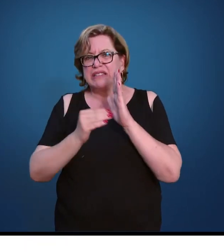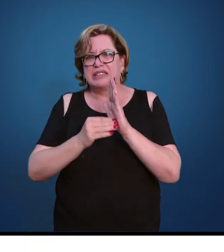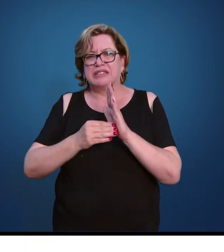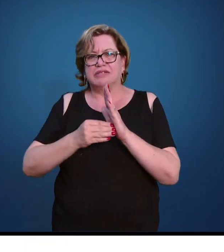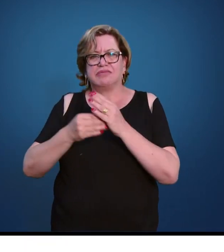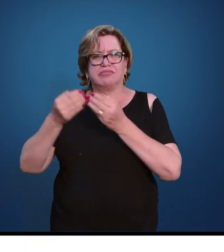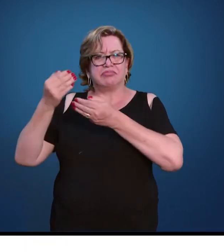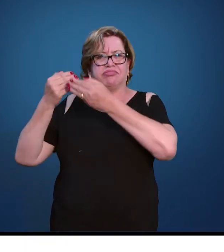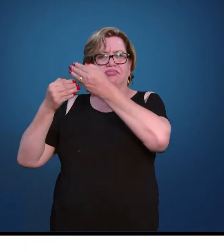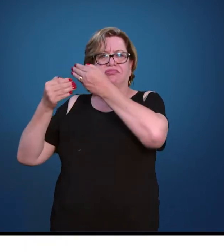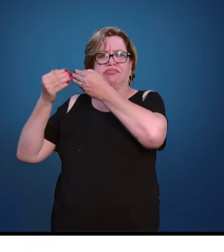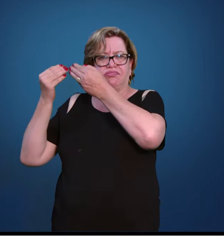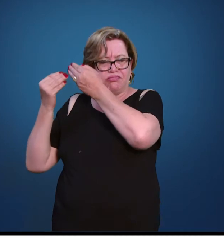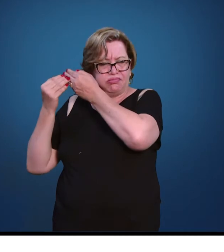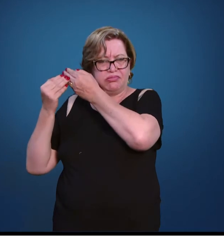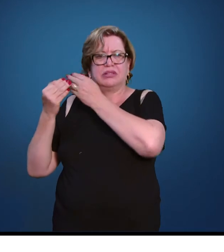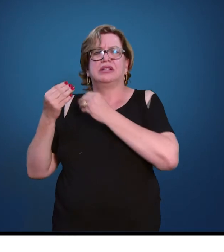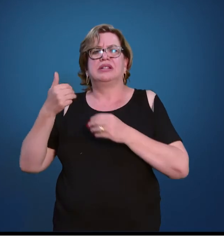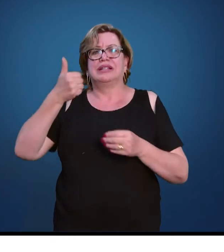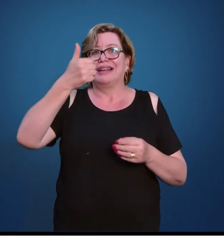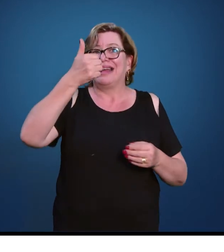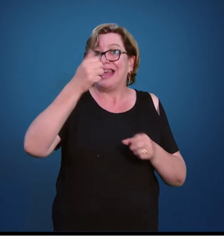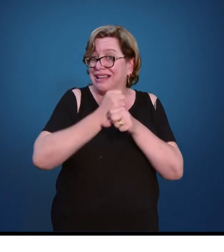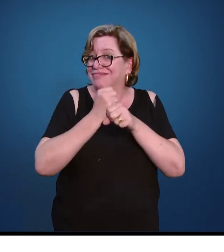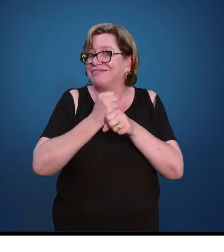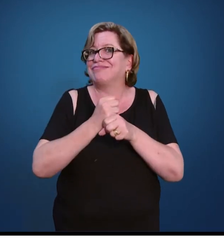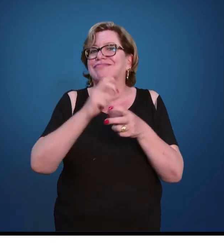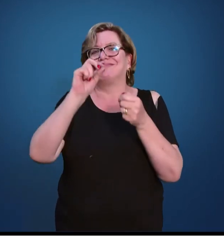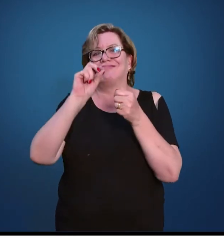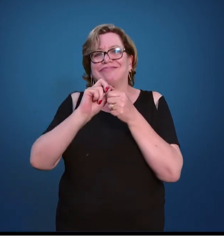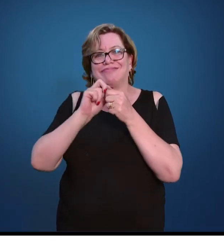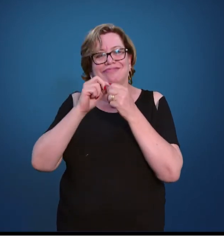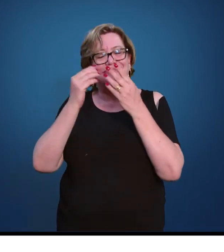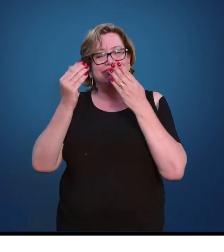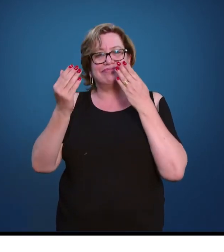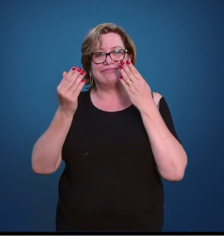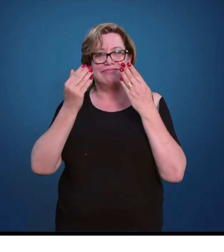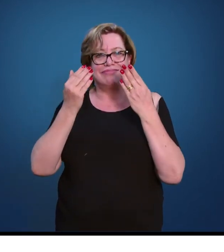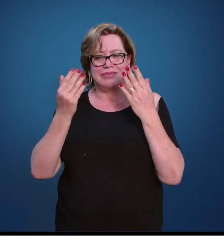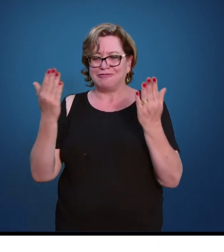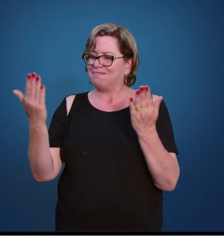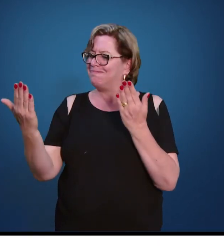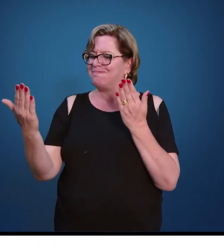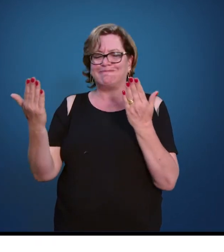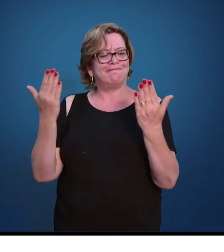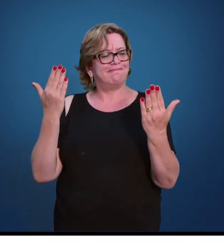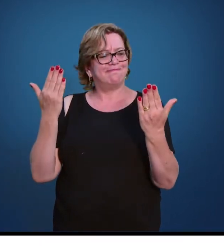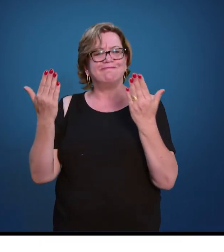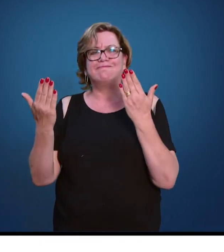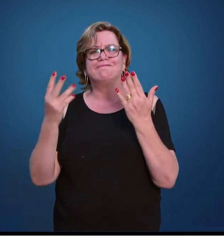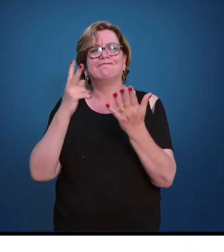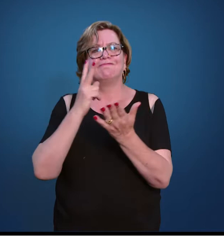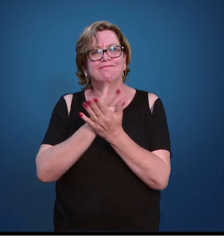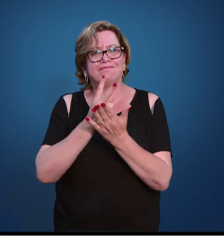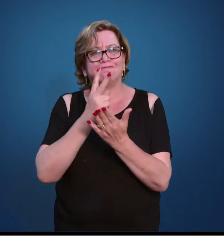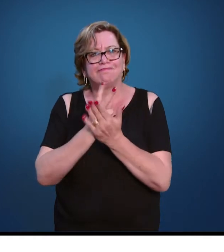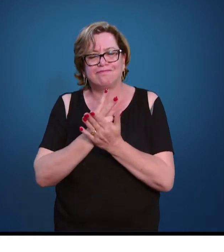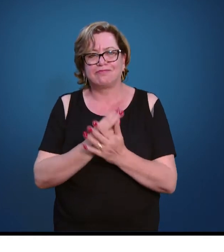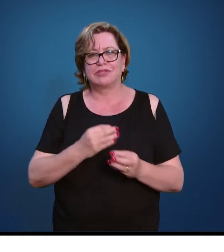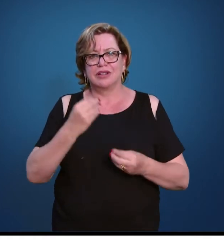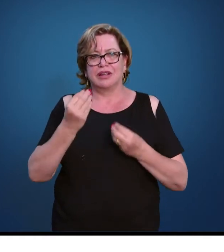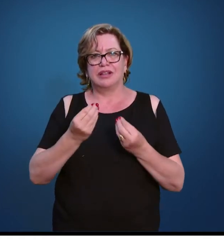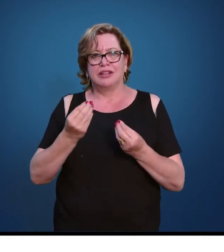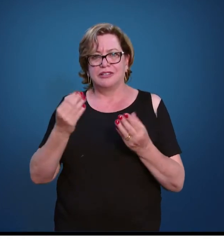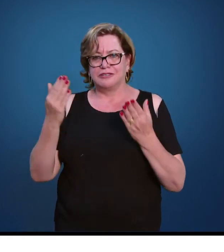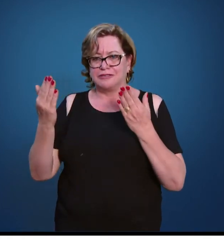exercícios sociais, mais anos, e fazer uma análise comparativa de cada um desses anos.